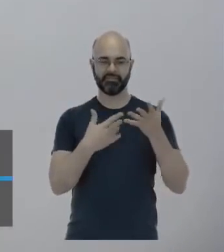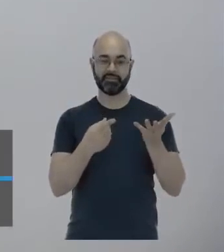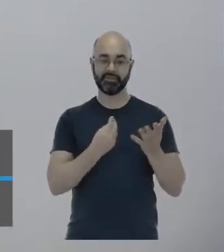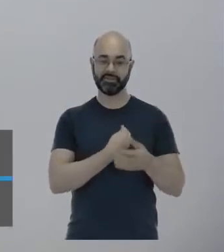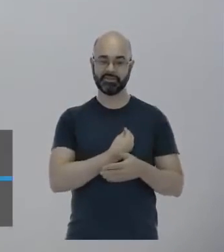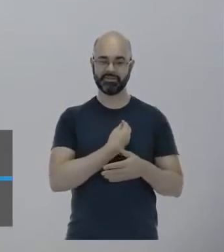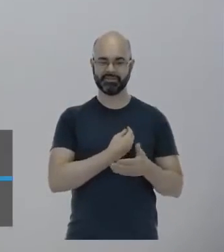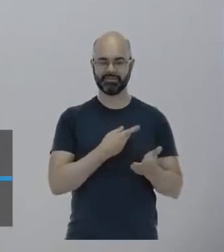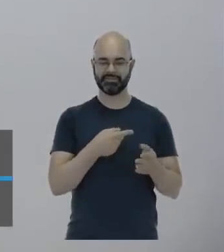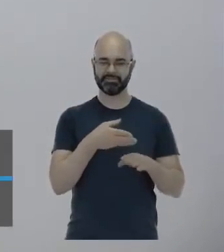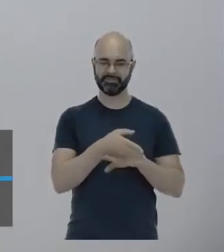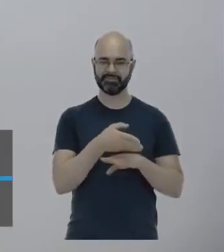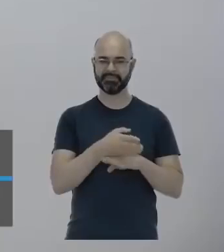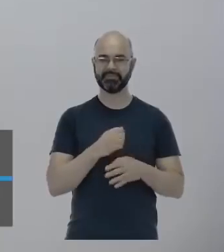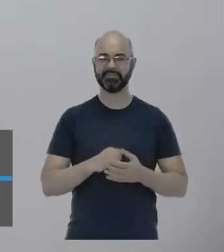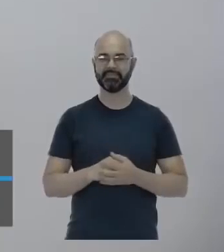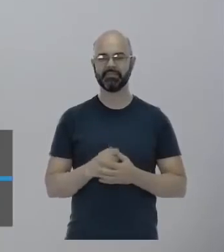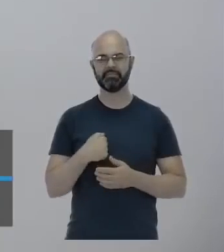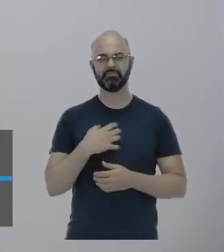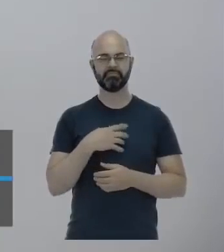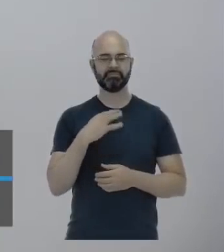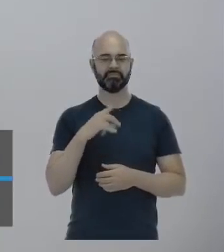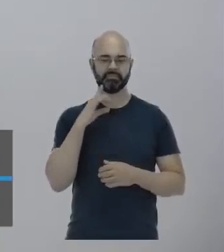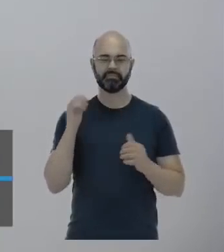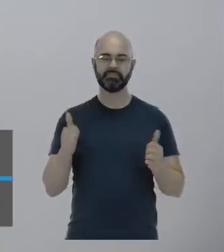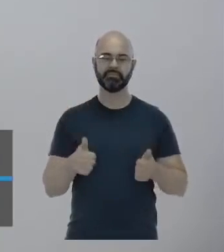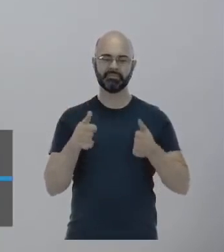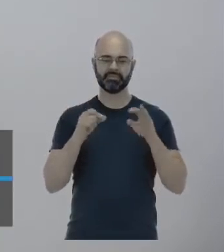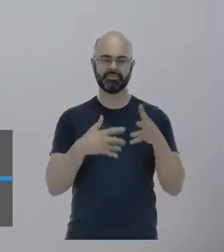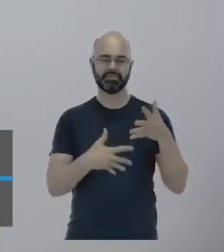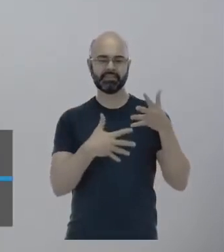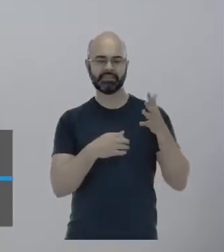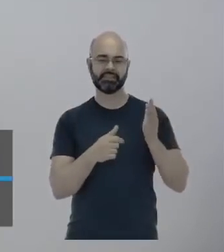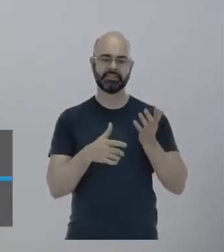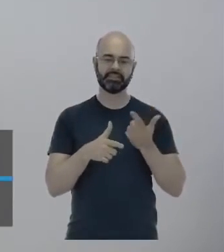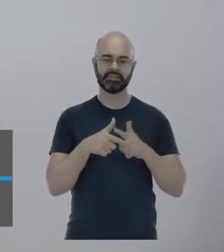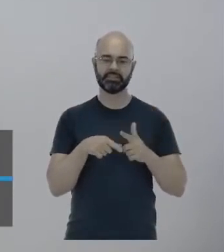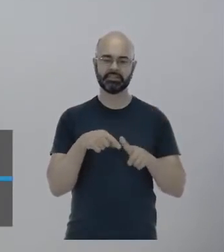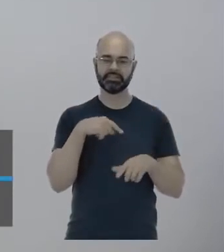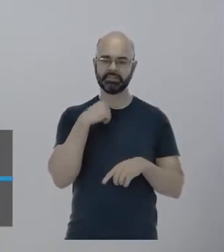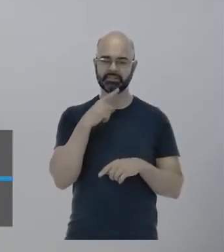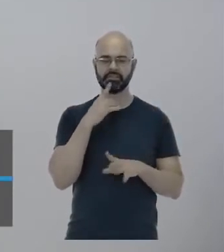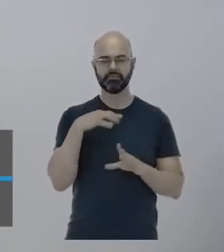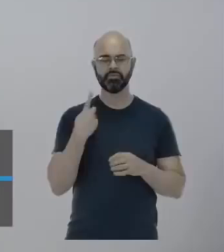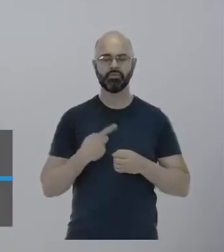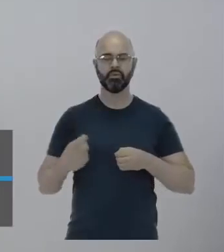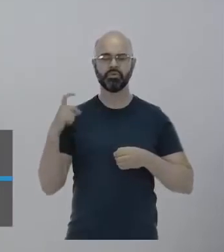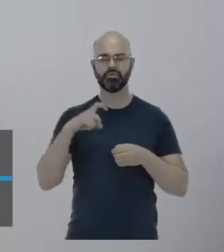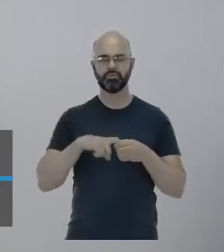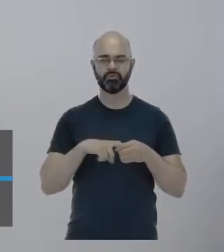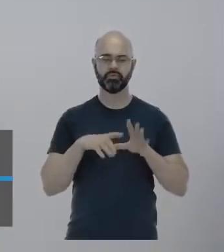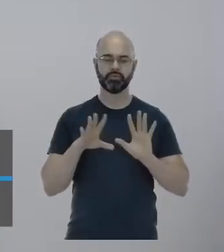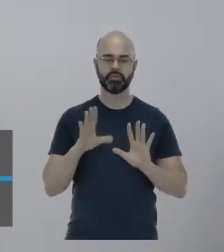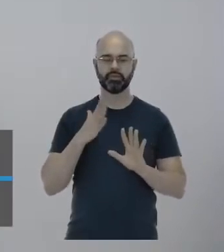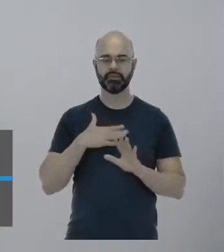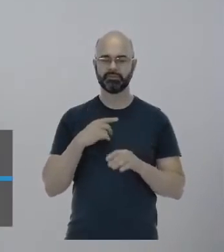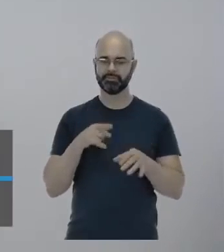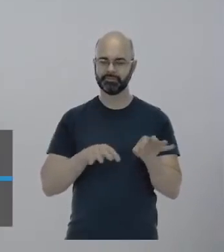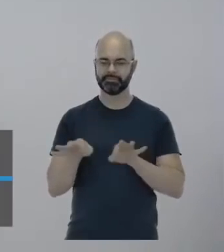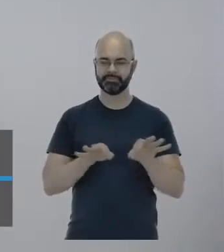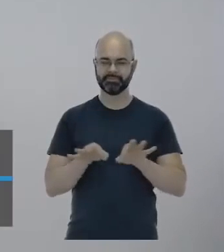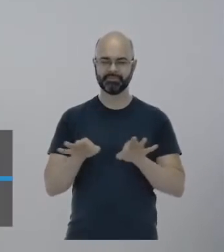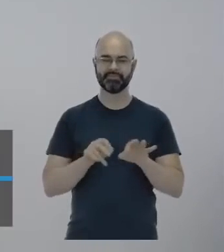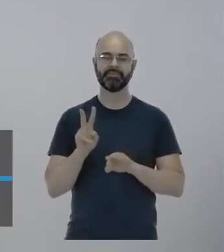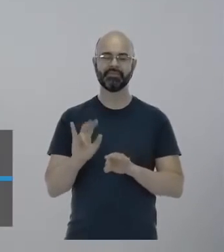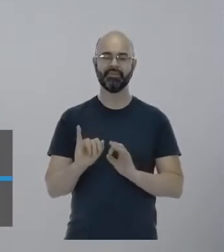aluno que está aqui no nosso chat. Eu acredito que logo vai se estabilizar, tá? Porque a gente está começando agora, né? Logo vai organizar isso aí, tá bom?